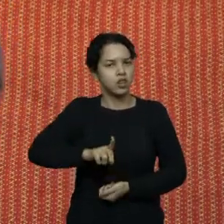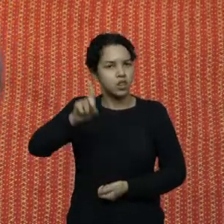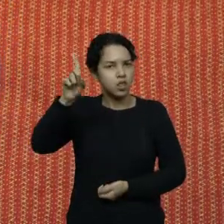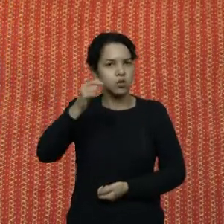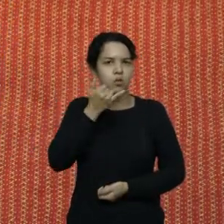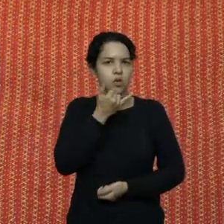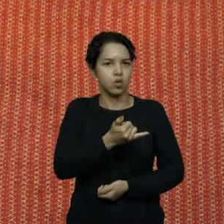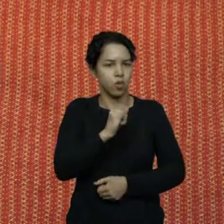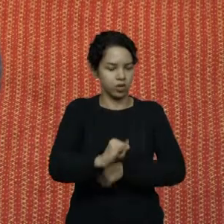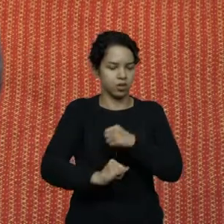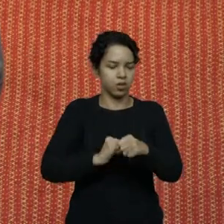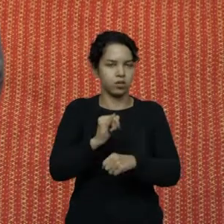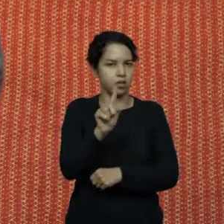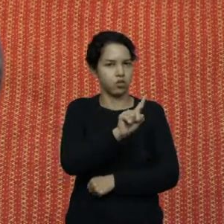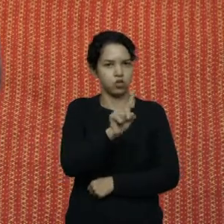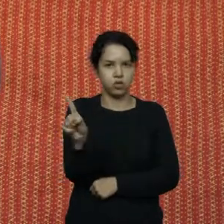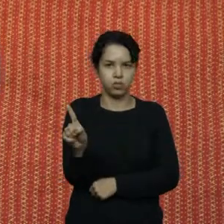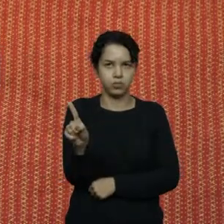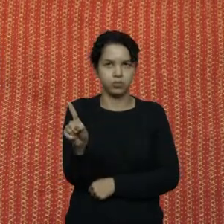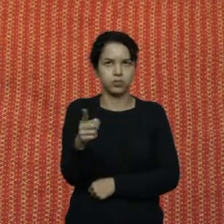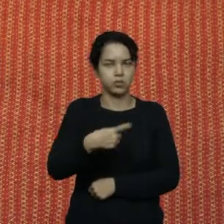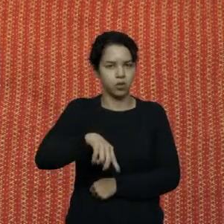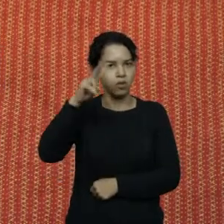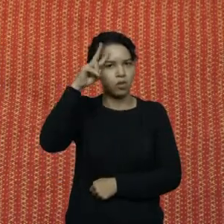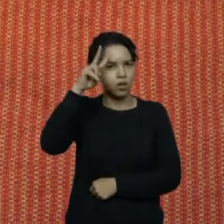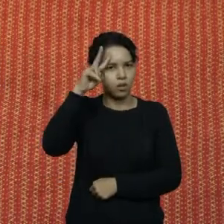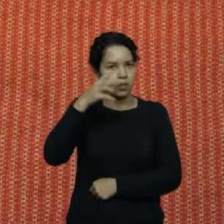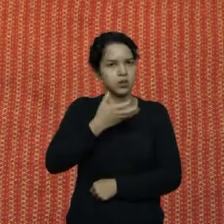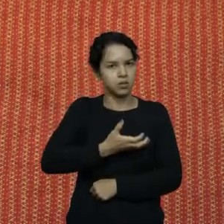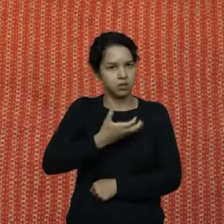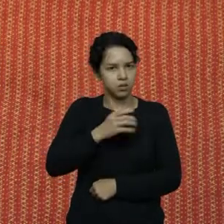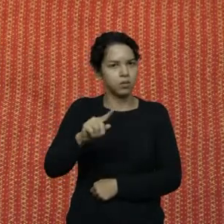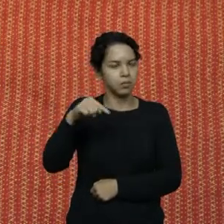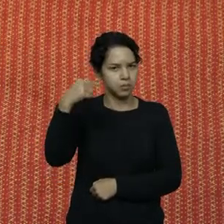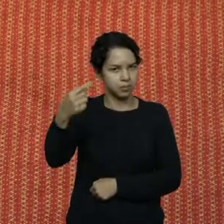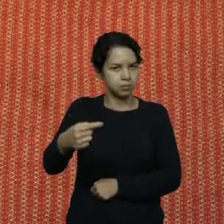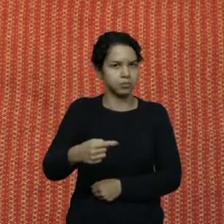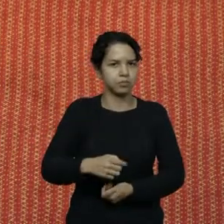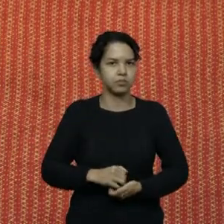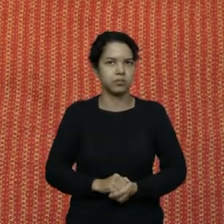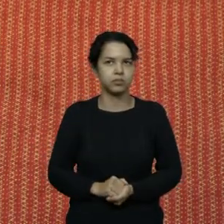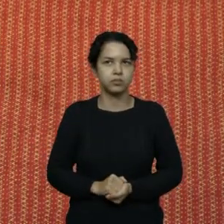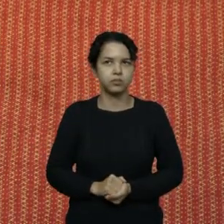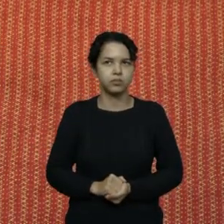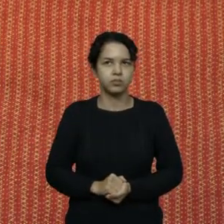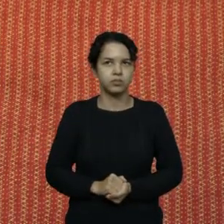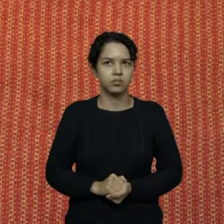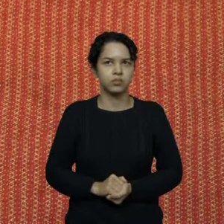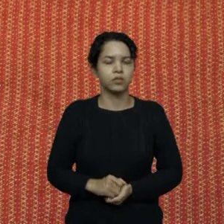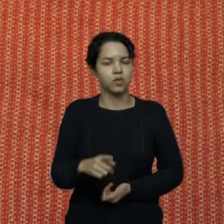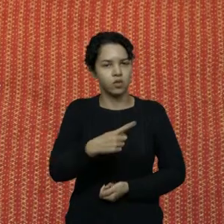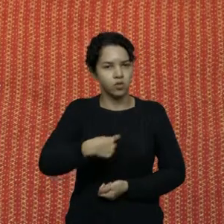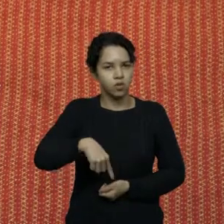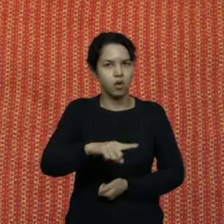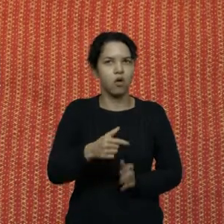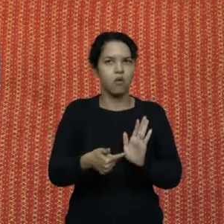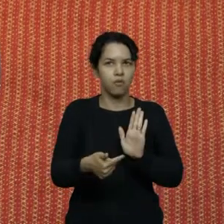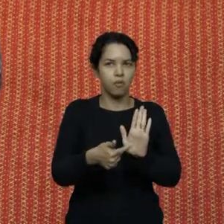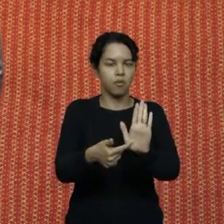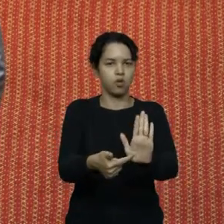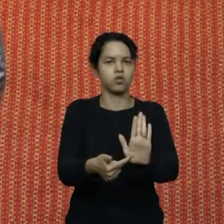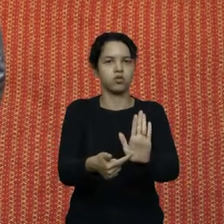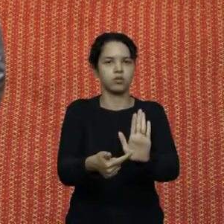a internet não nós vamos Recordar de dezembro aqui da próxima vez E aí nós vamos mostrar